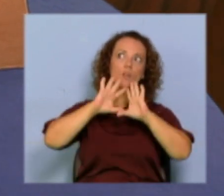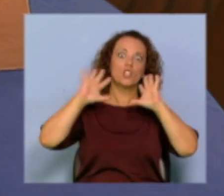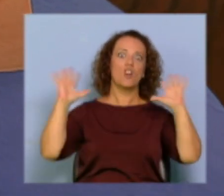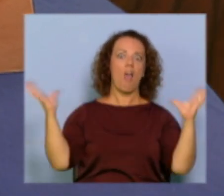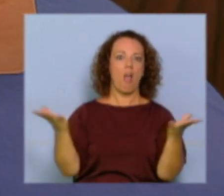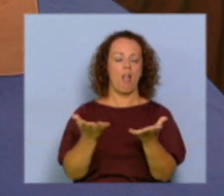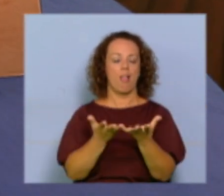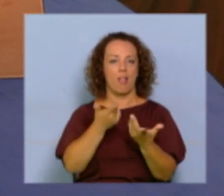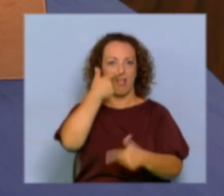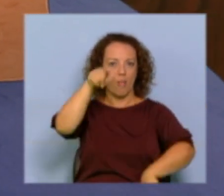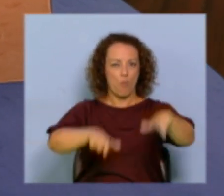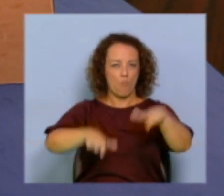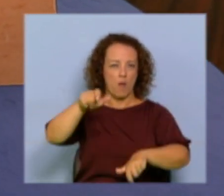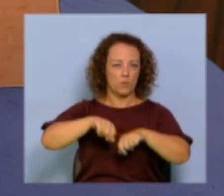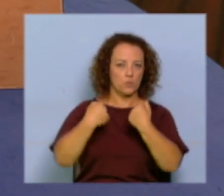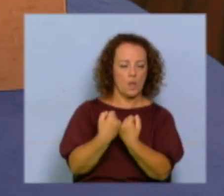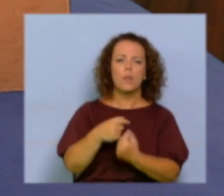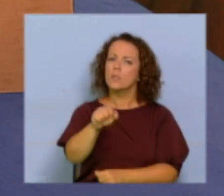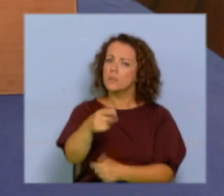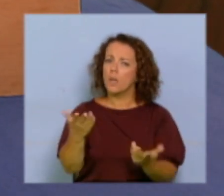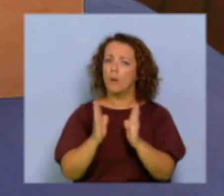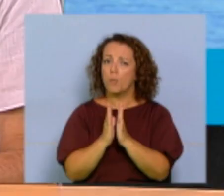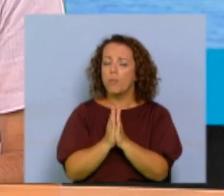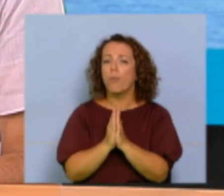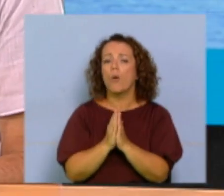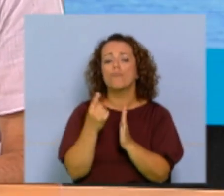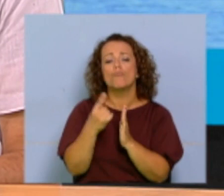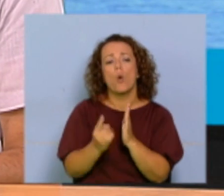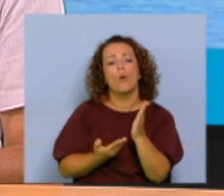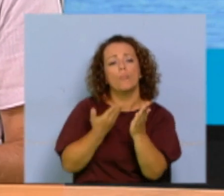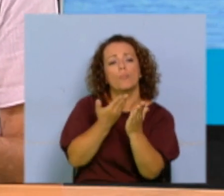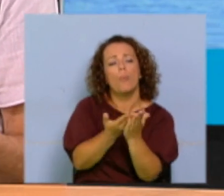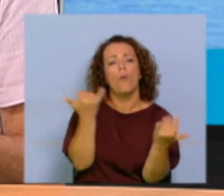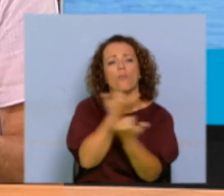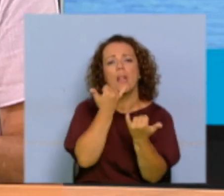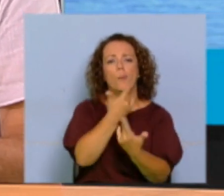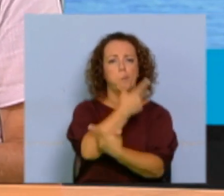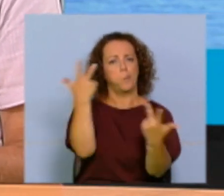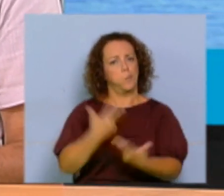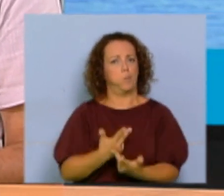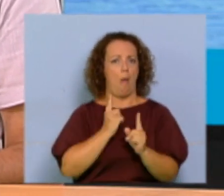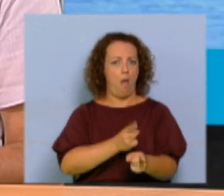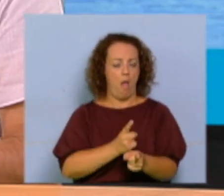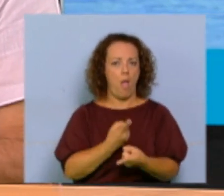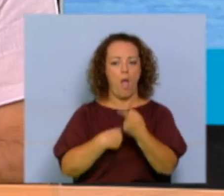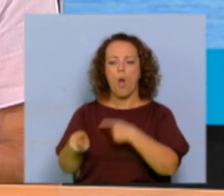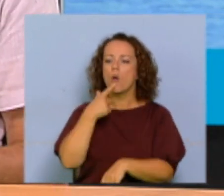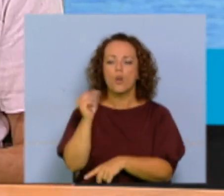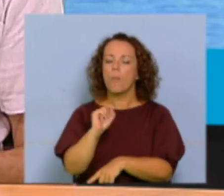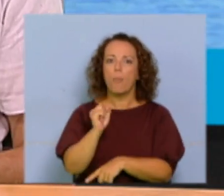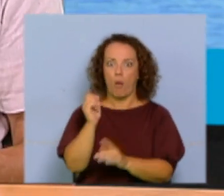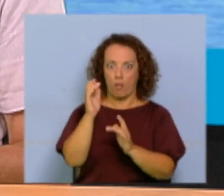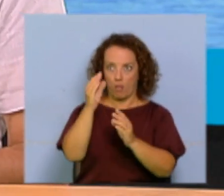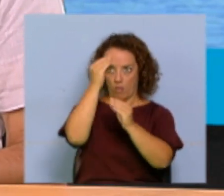populações vivem, não é? A religião é uma proposta de felicidade integral e não é possível pensar uma evangelização onde